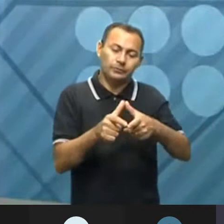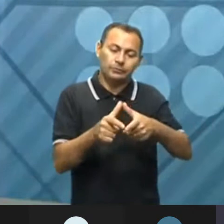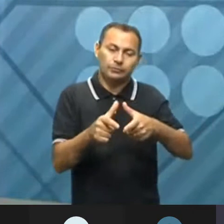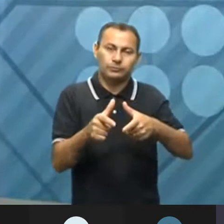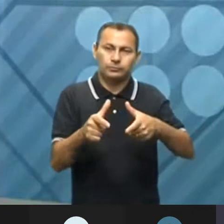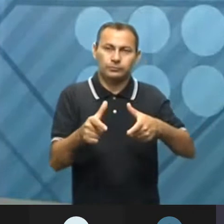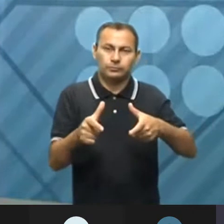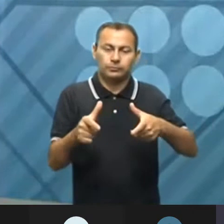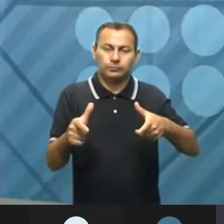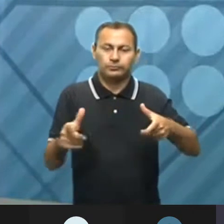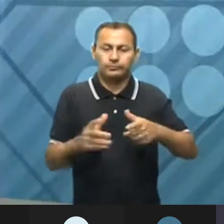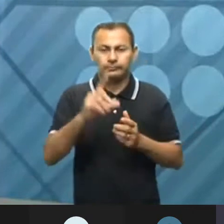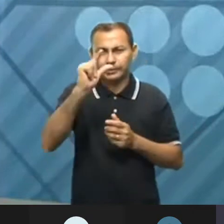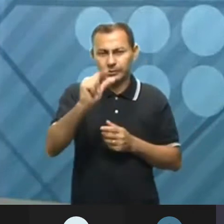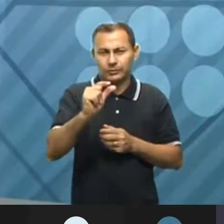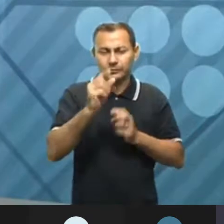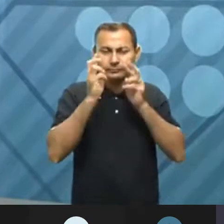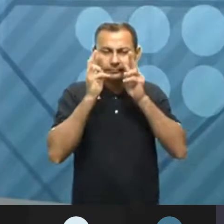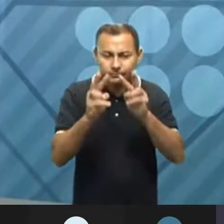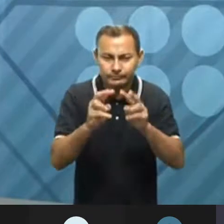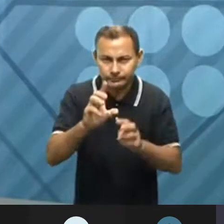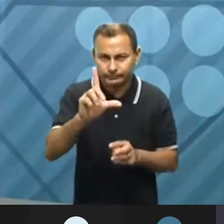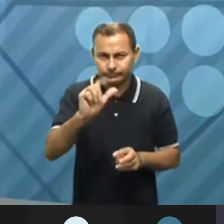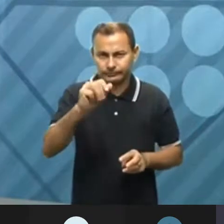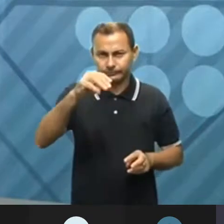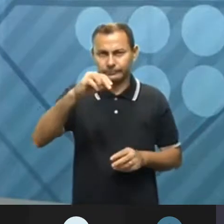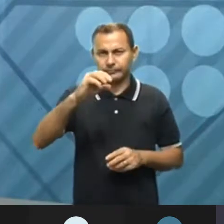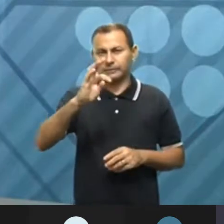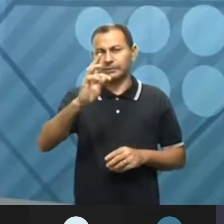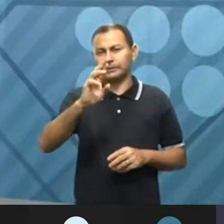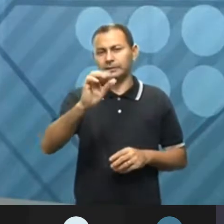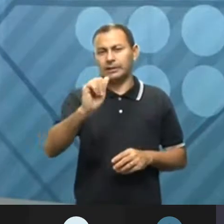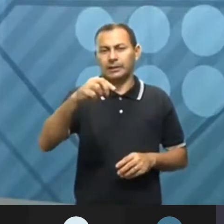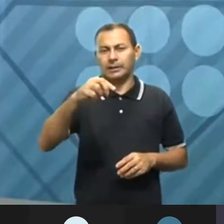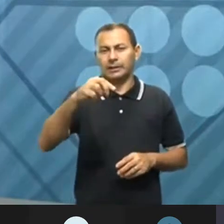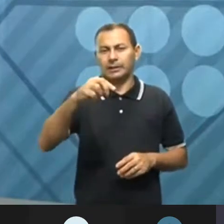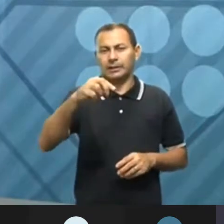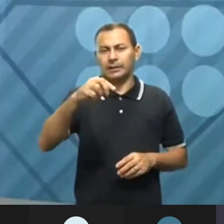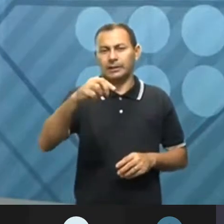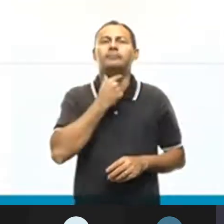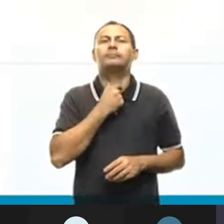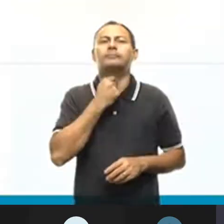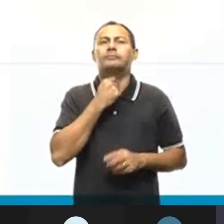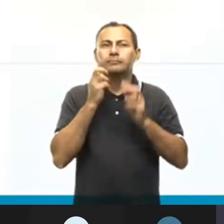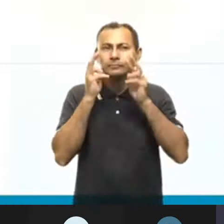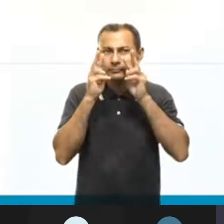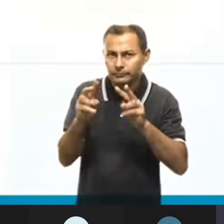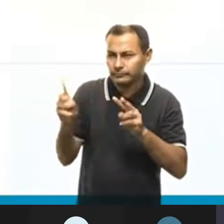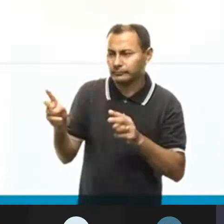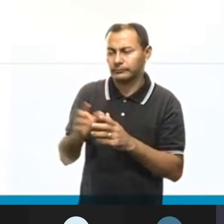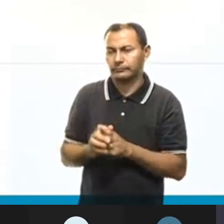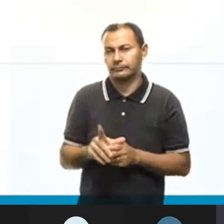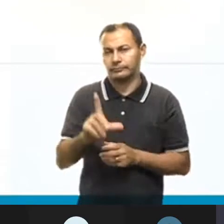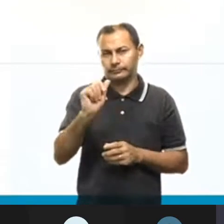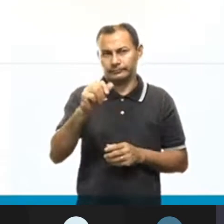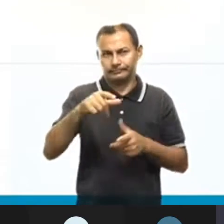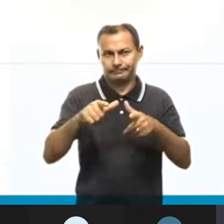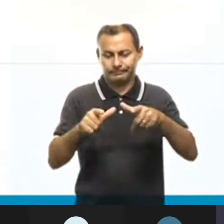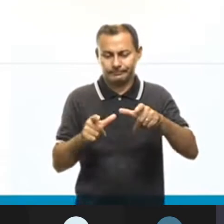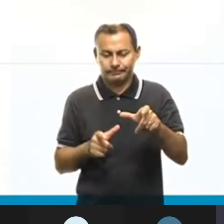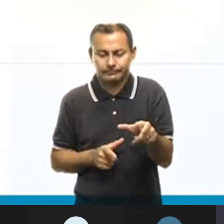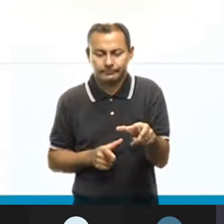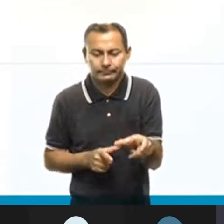Então, vamos lá com a nossa menor objetivo, observar a lâmina da traqueia. O que a gente vai conseguir observar? Então, vamos olhar a nossa lâmina de traqueia.